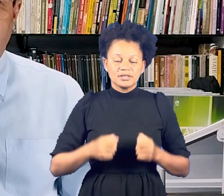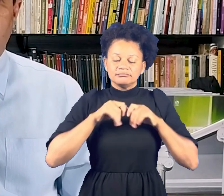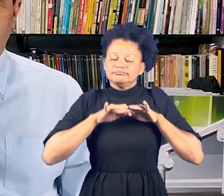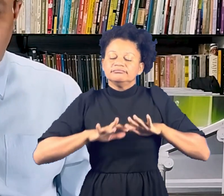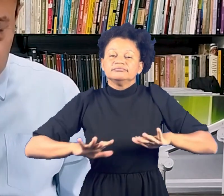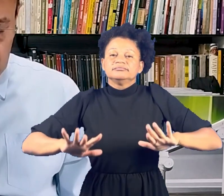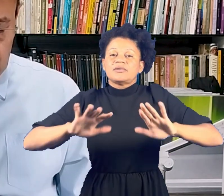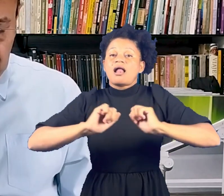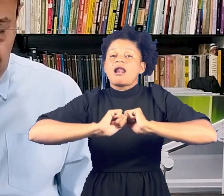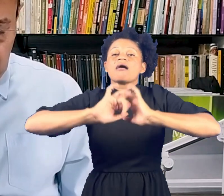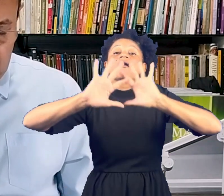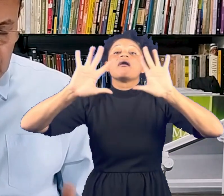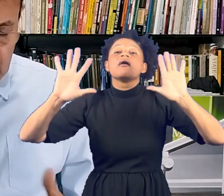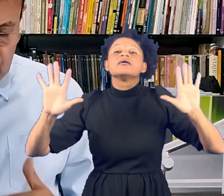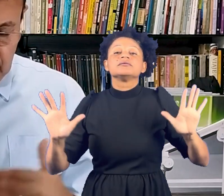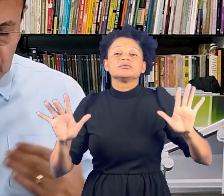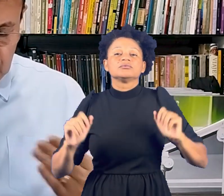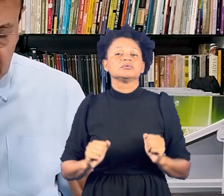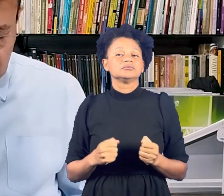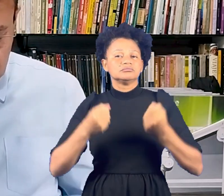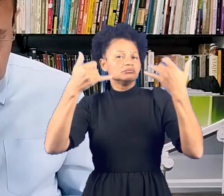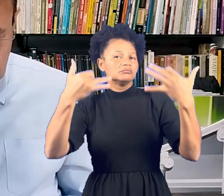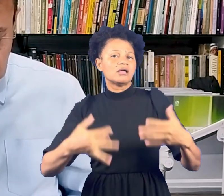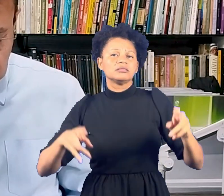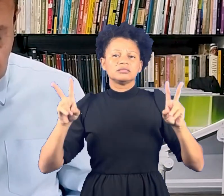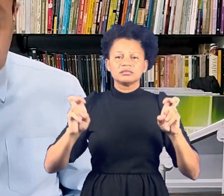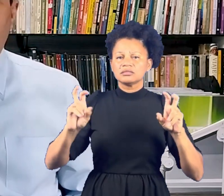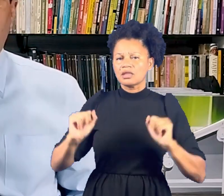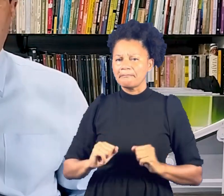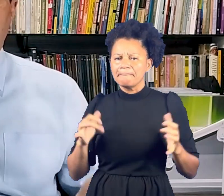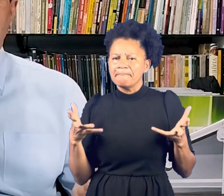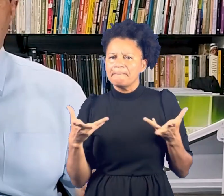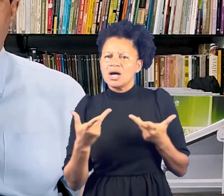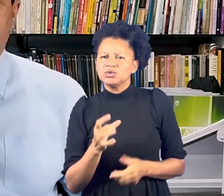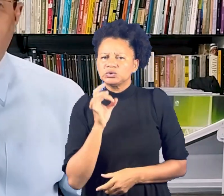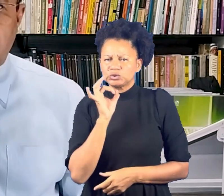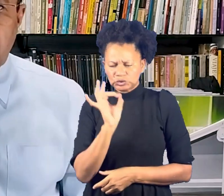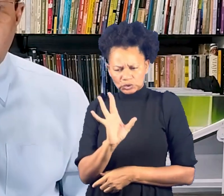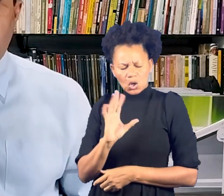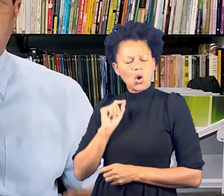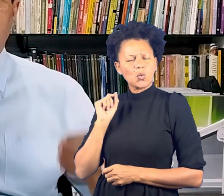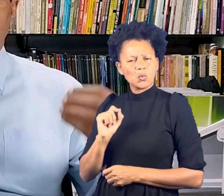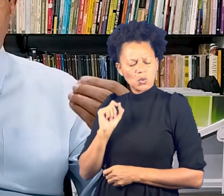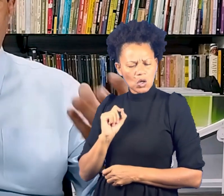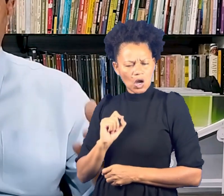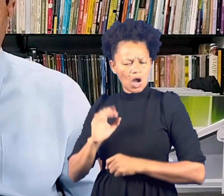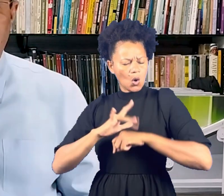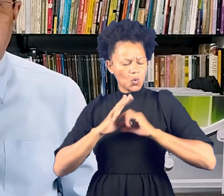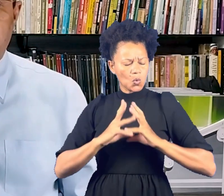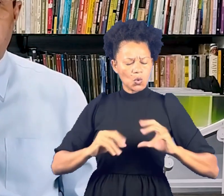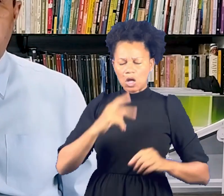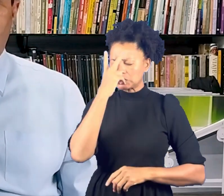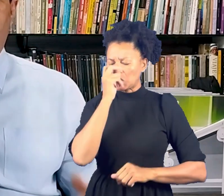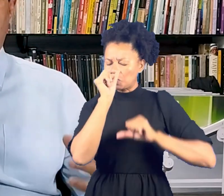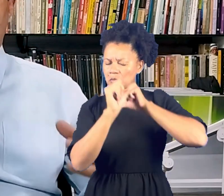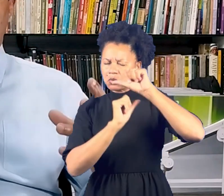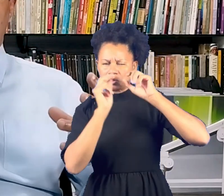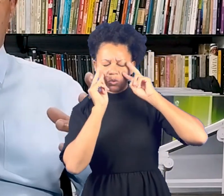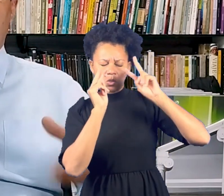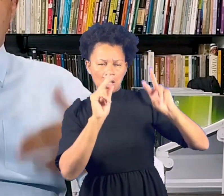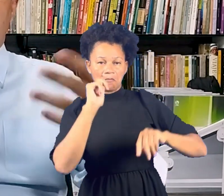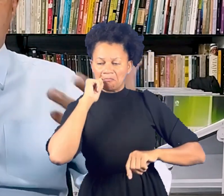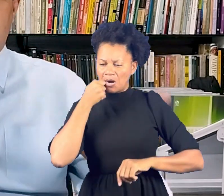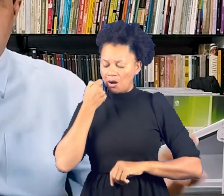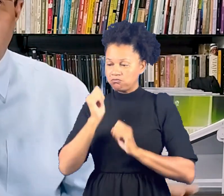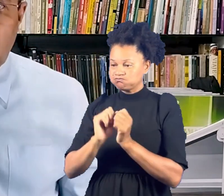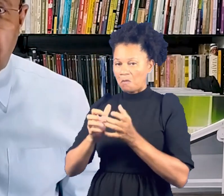deixar um rastro de luz. Quando nós falamos de maravilhas, não é apenas cura, não é apenas o cego ver, não é